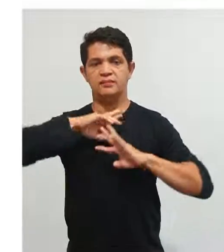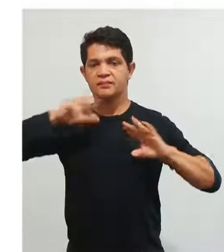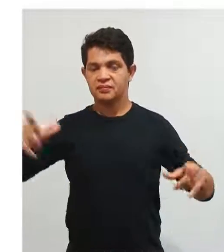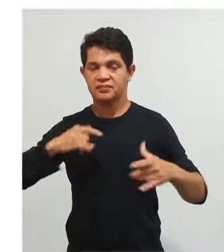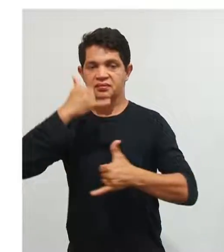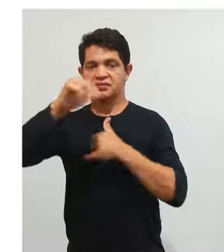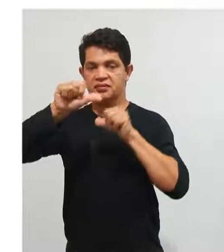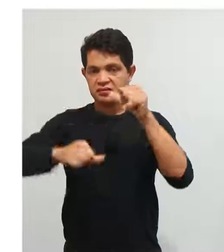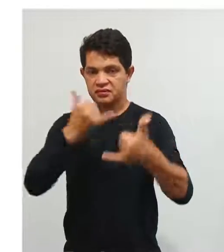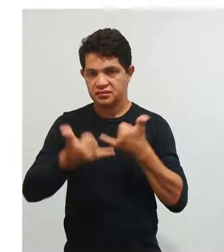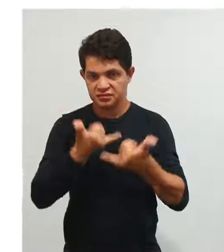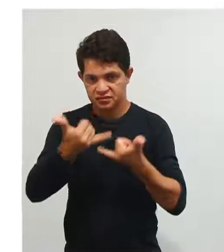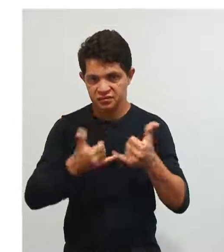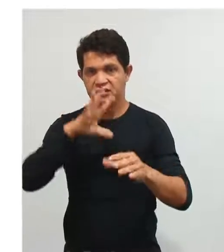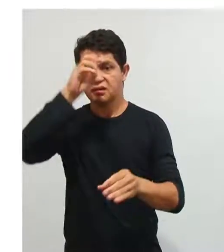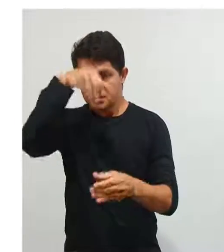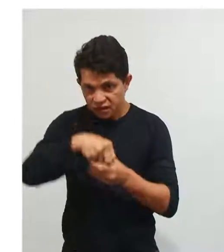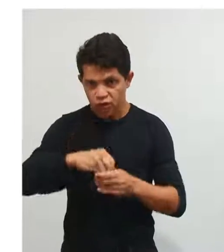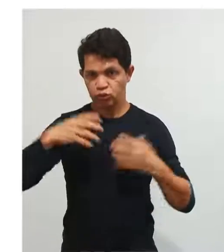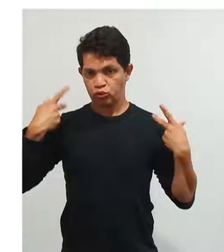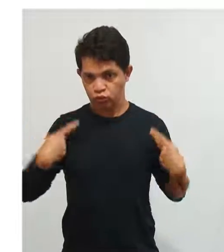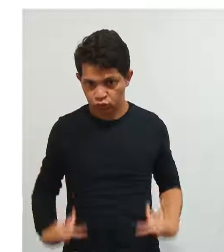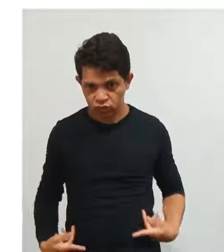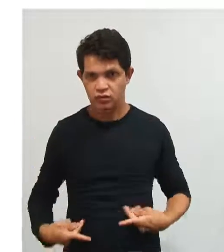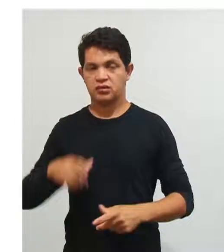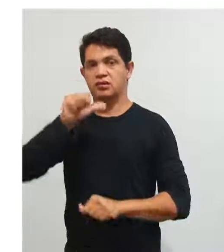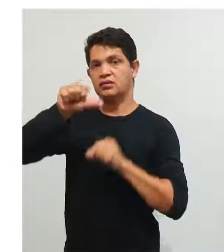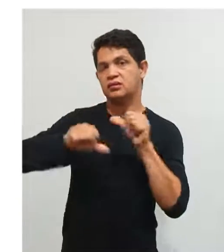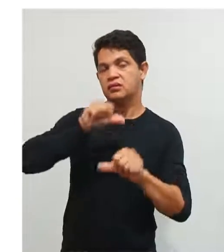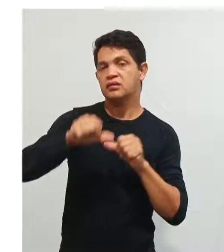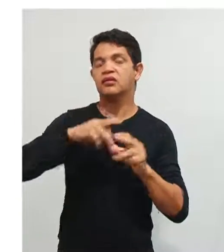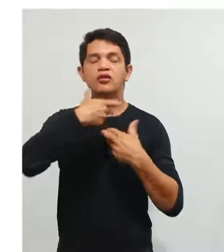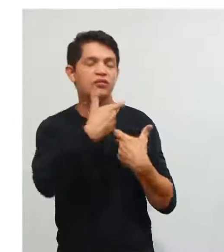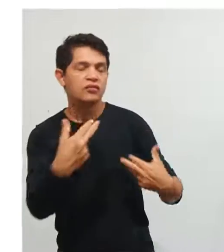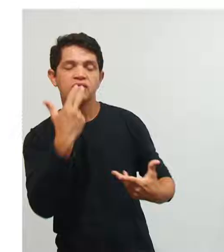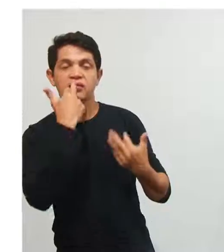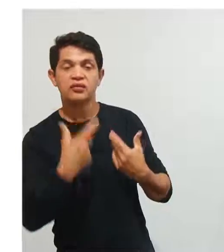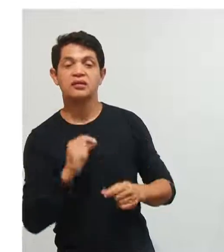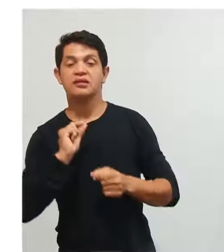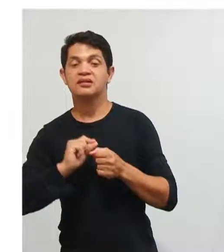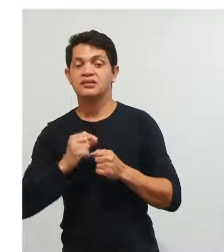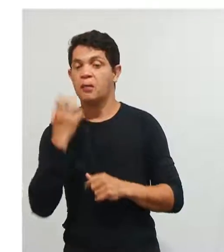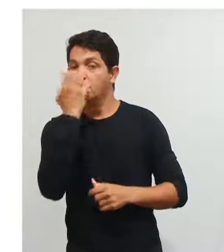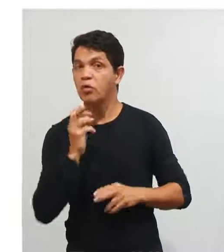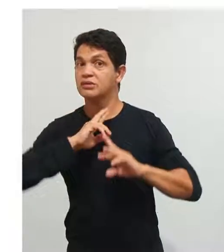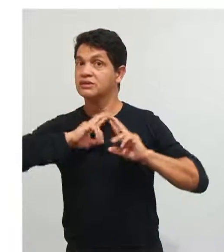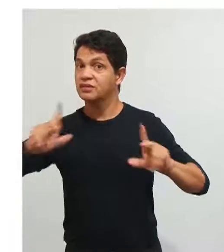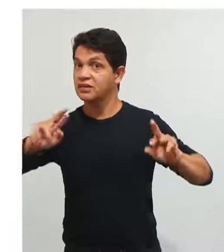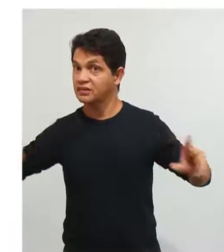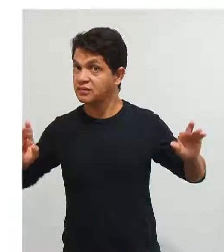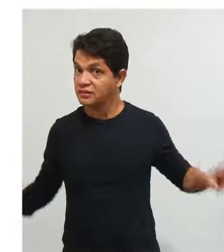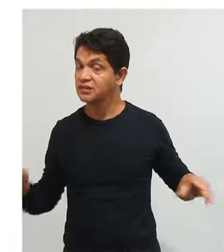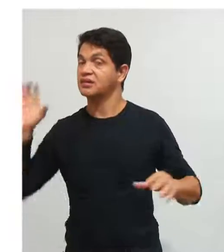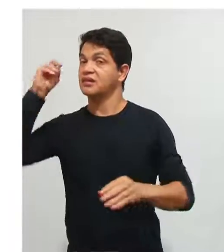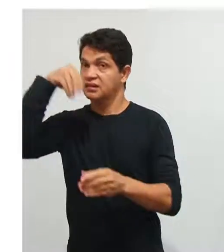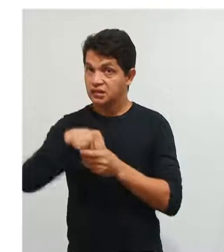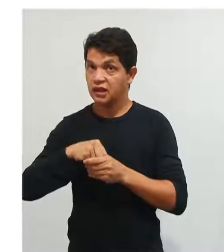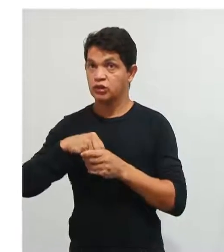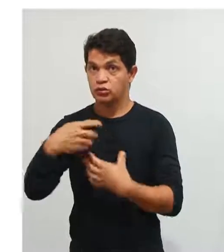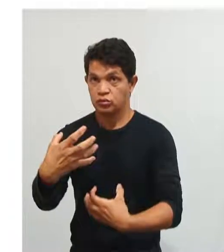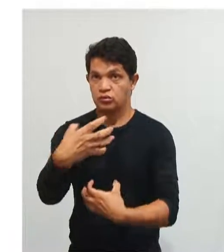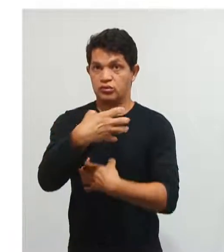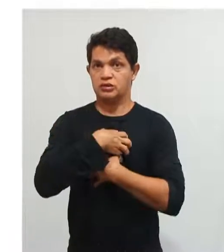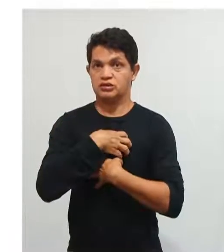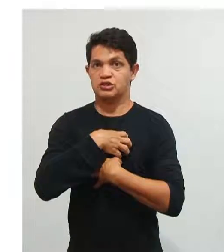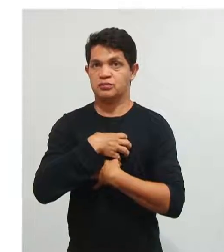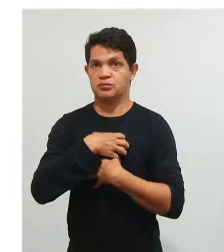axé music. Então é uma mistura, uma fusão de vários elementos desses estilos, formando o